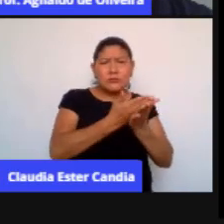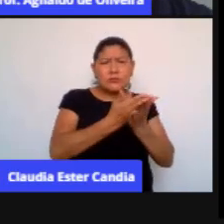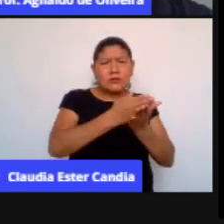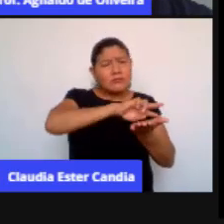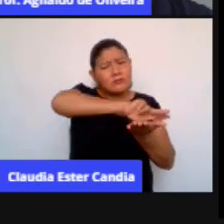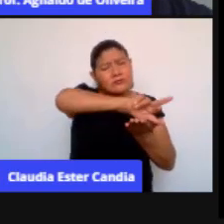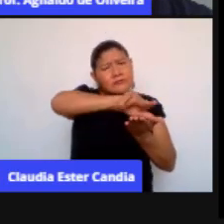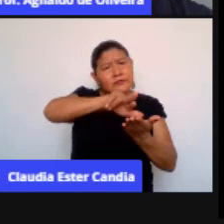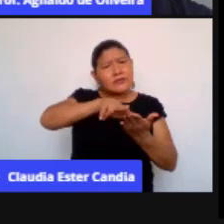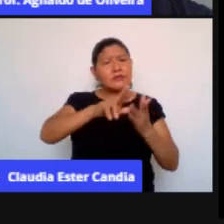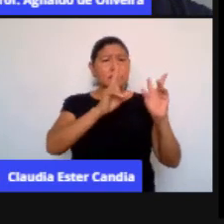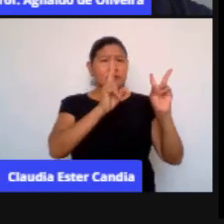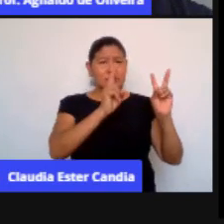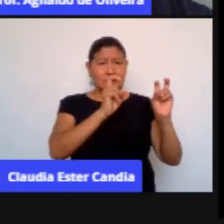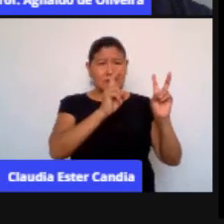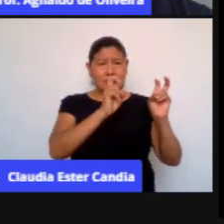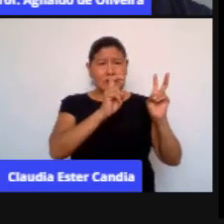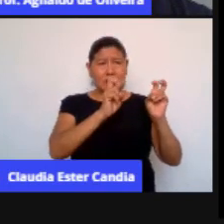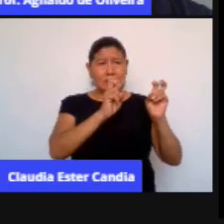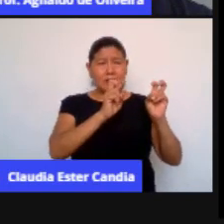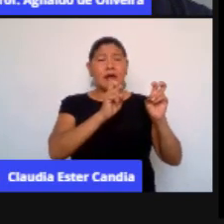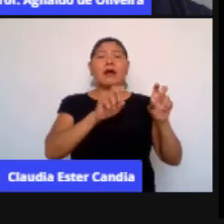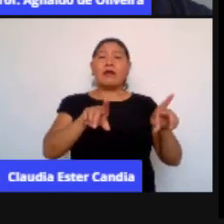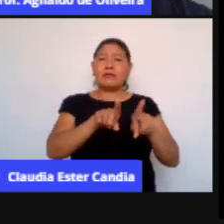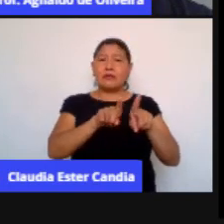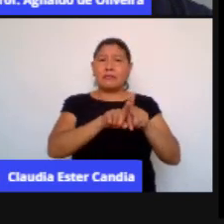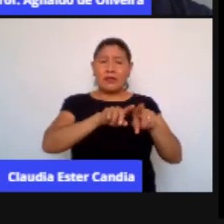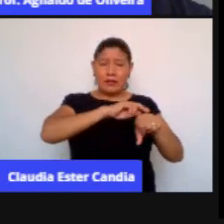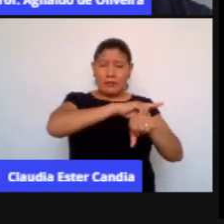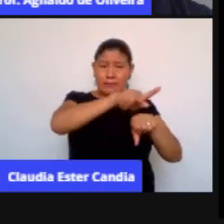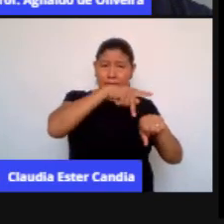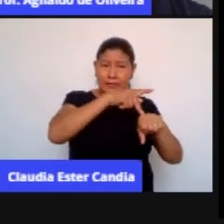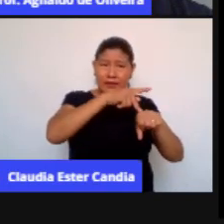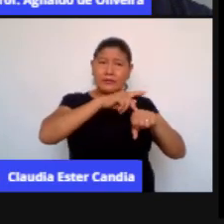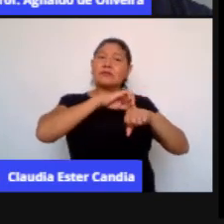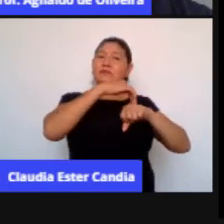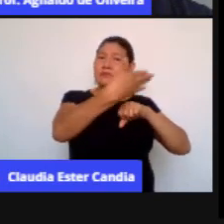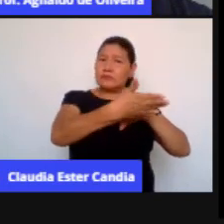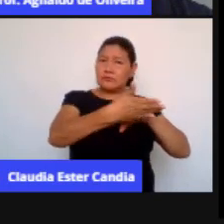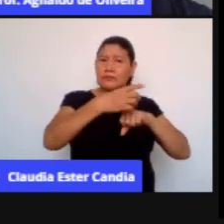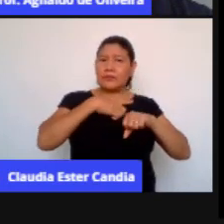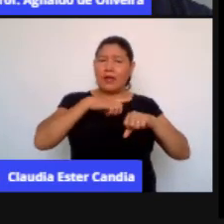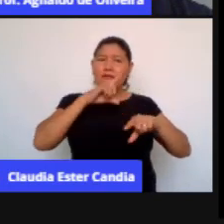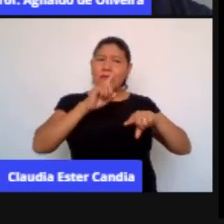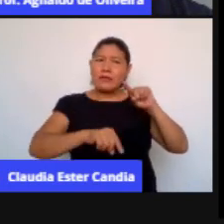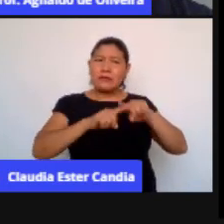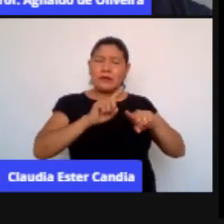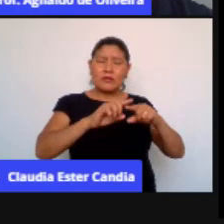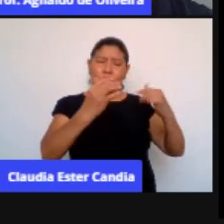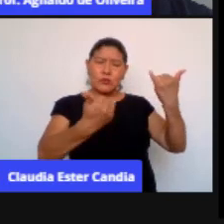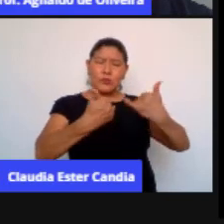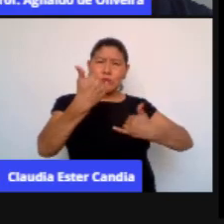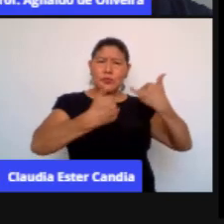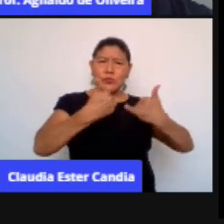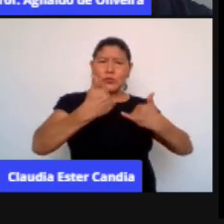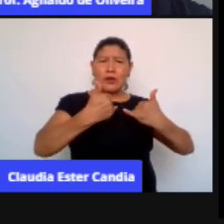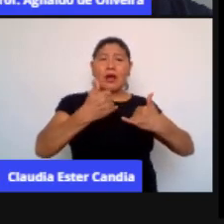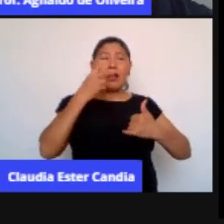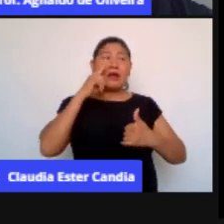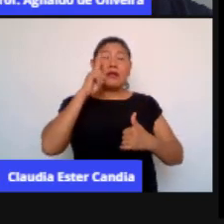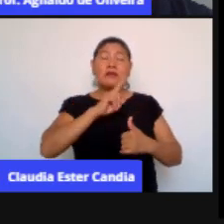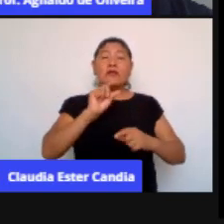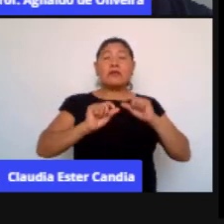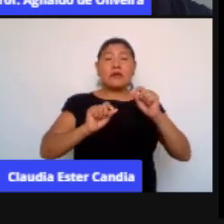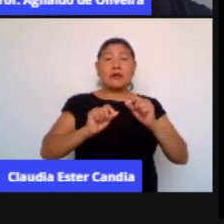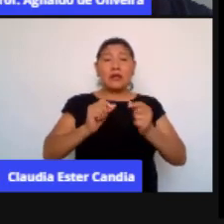realizados, tanto no Brasil como em alguns países, né, que a gente foi recebendo esse material. Então, a gente viu algumas movimentações que estava sendo feito,